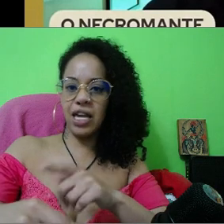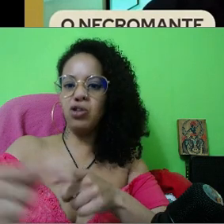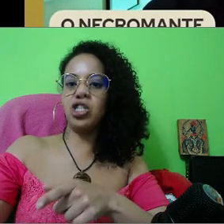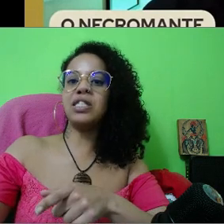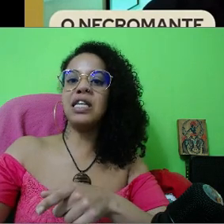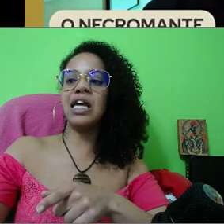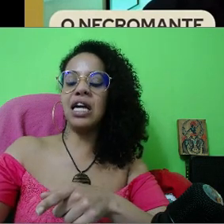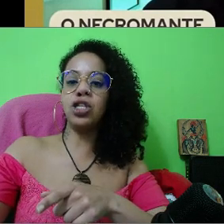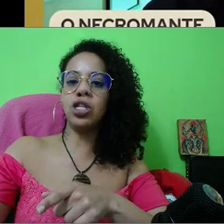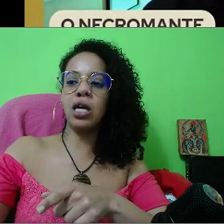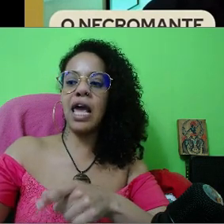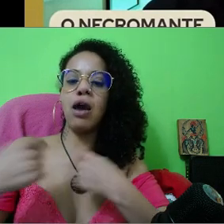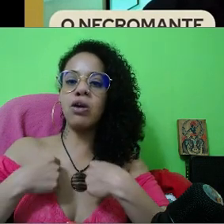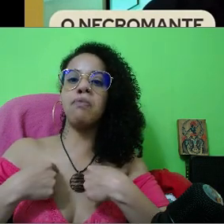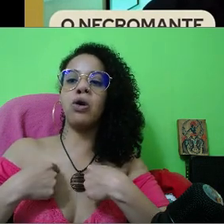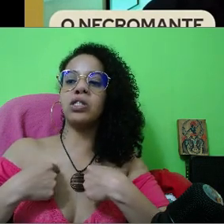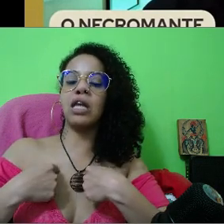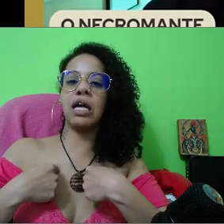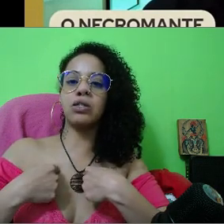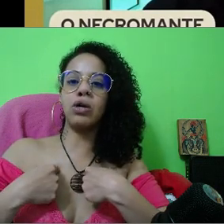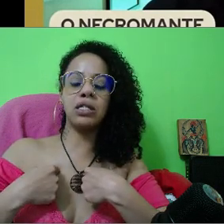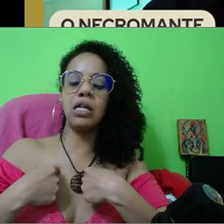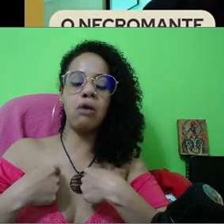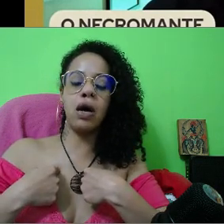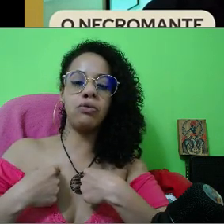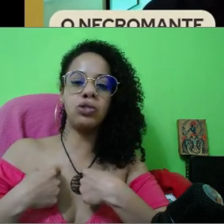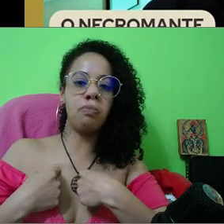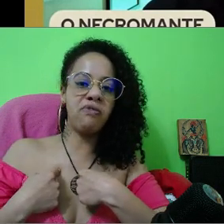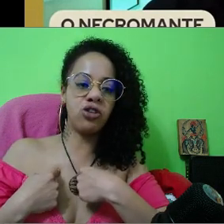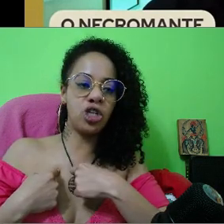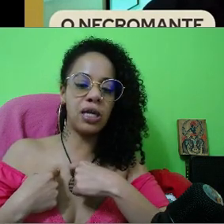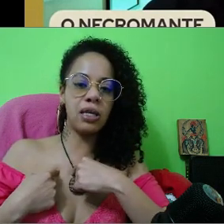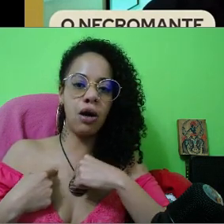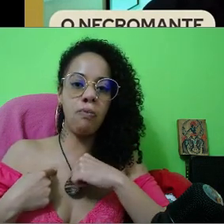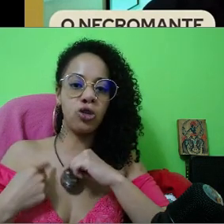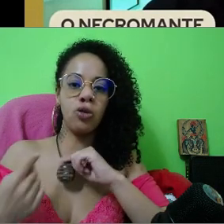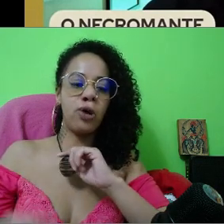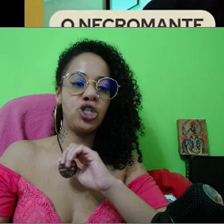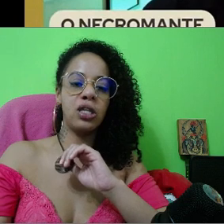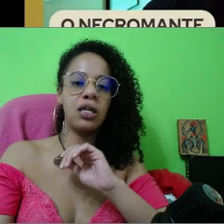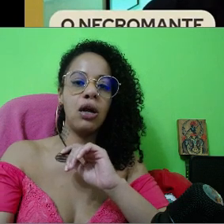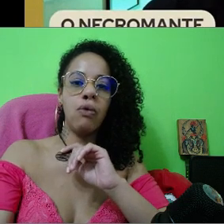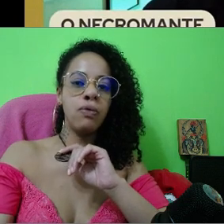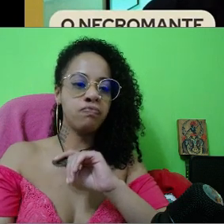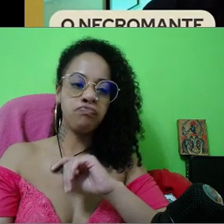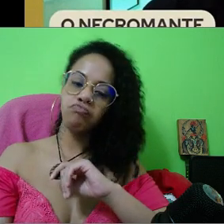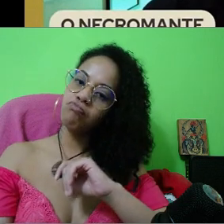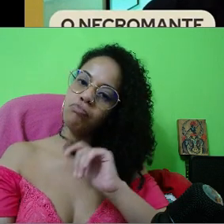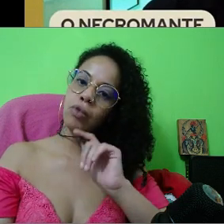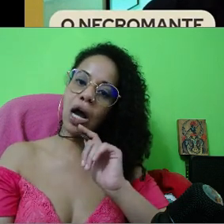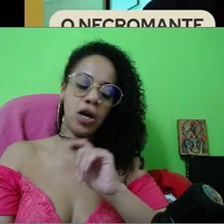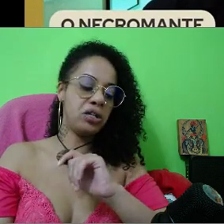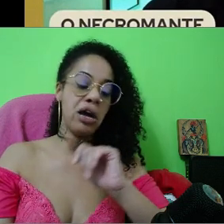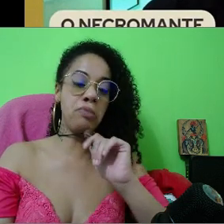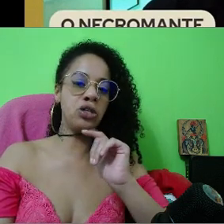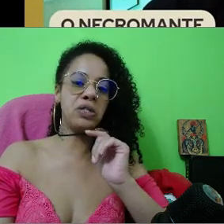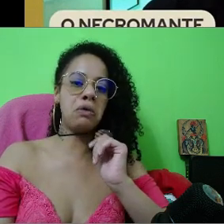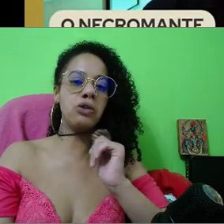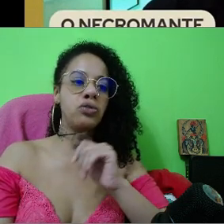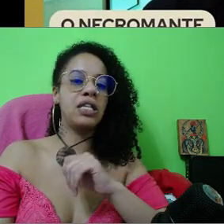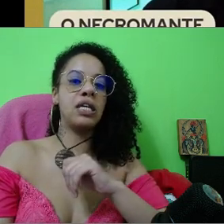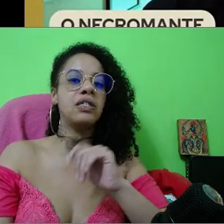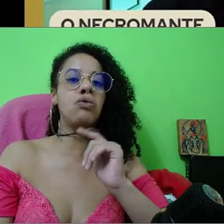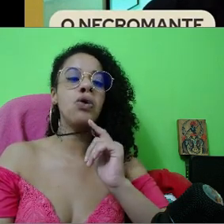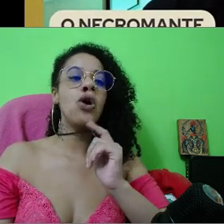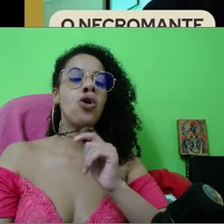aí no dia seguinte eu que mostrei as coisas não não sou pivô de treta não motoboy de treta não agora eu